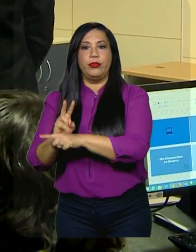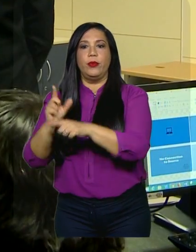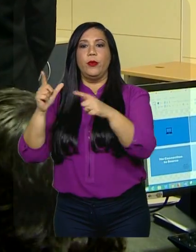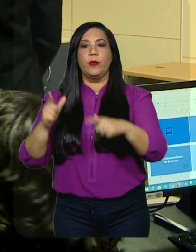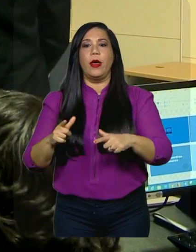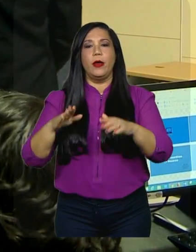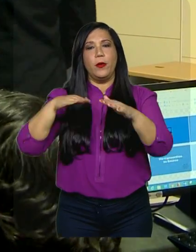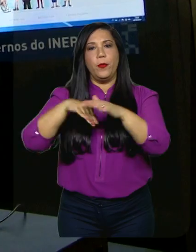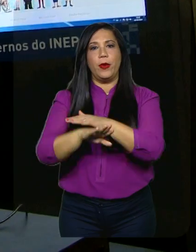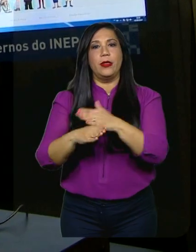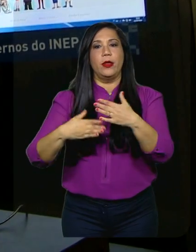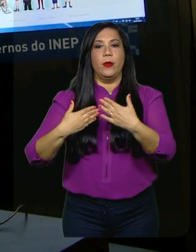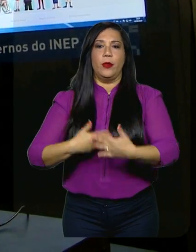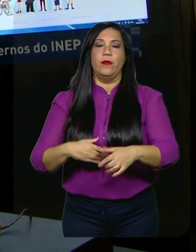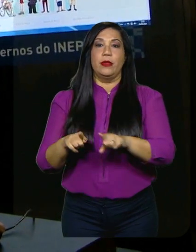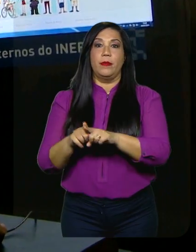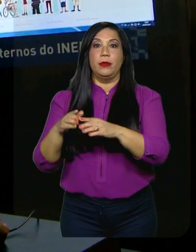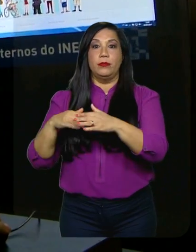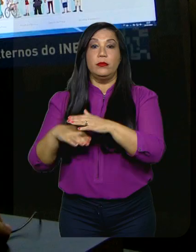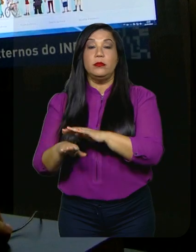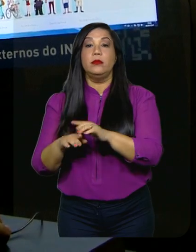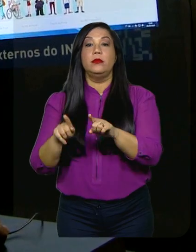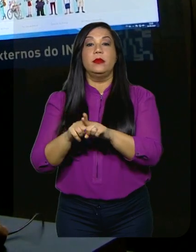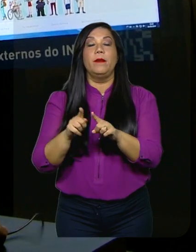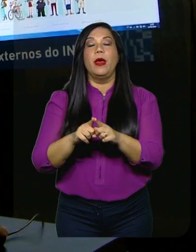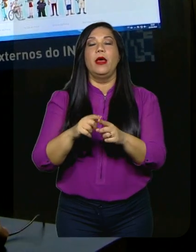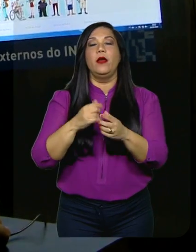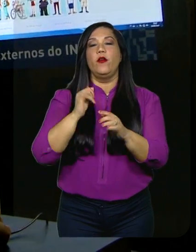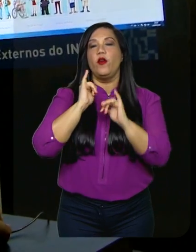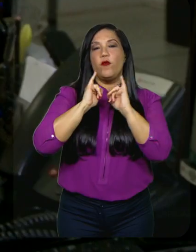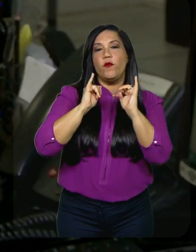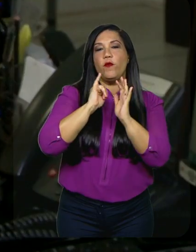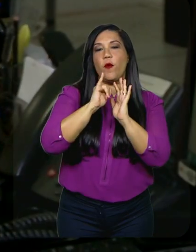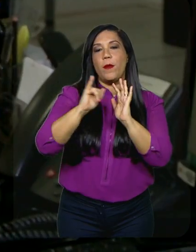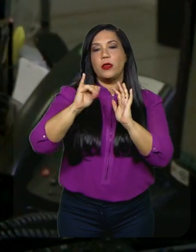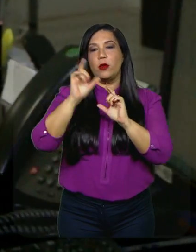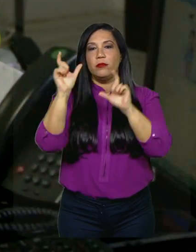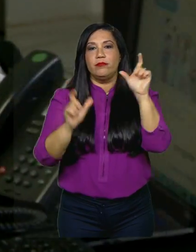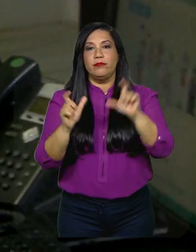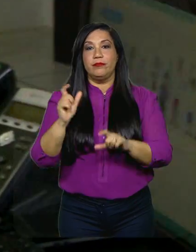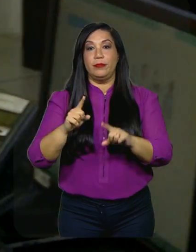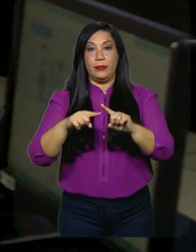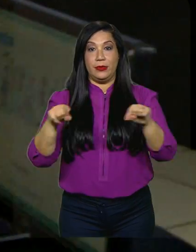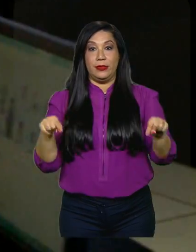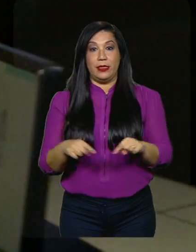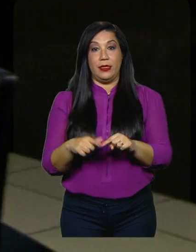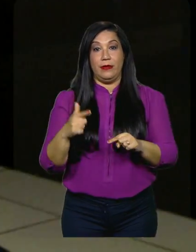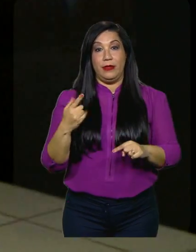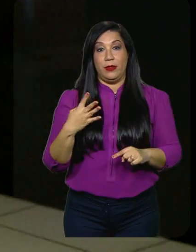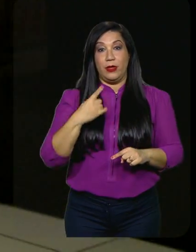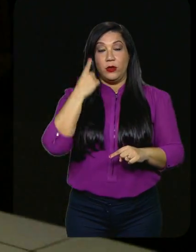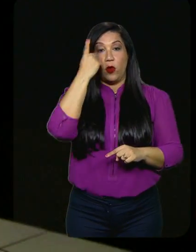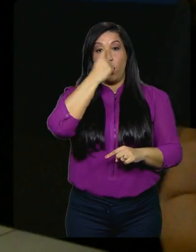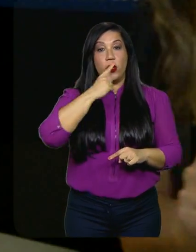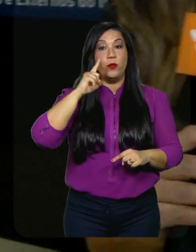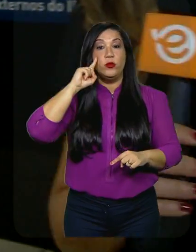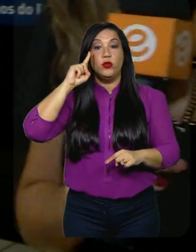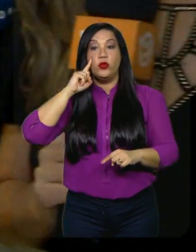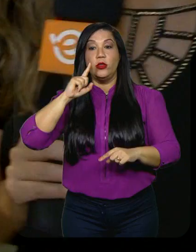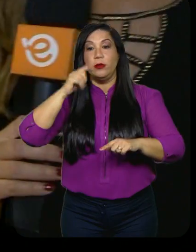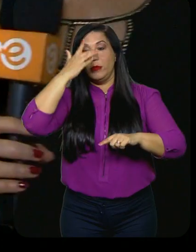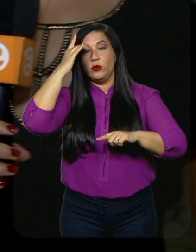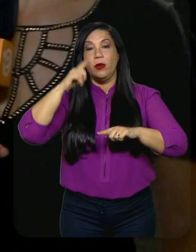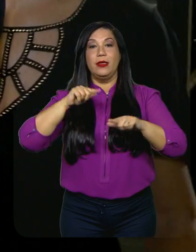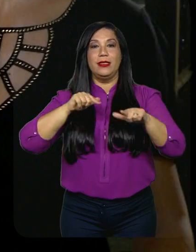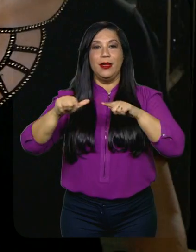das provas e de armazenamento de dados dos participantes. É desta sala, 24 horas por dia, que os